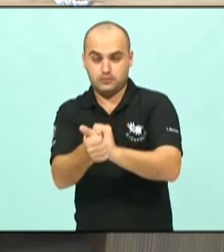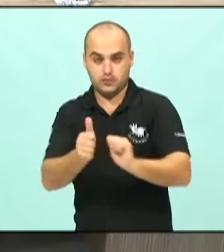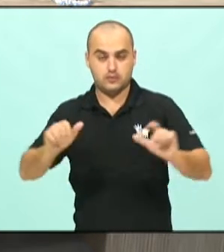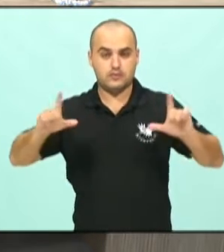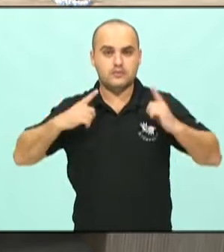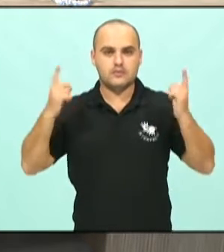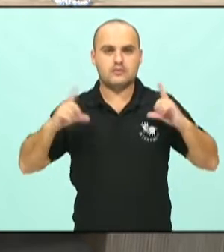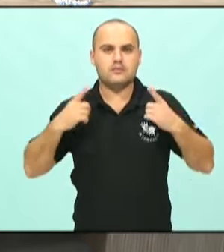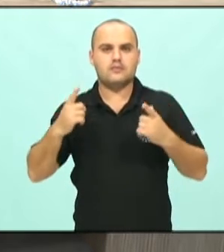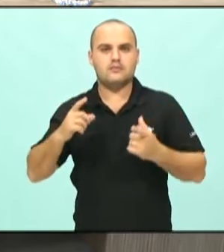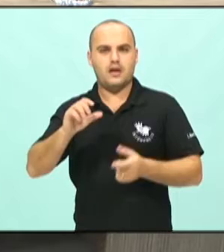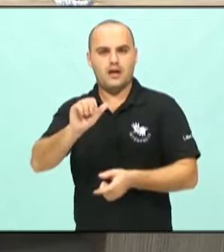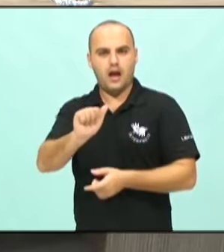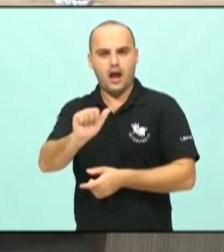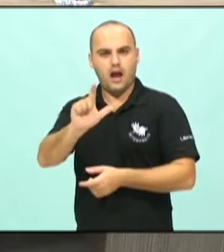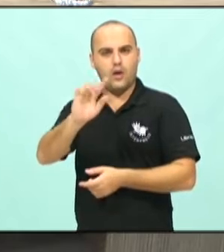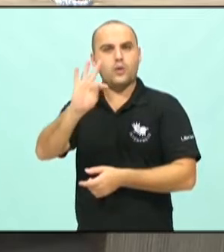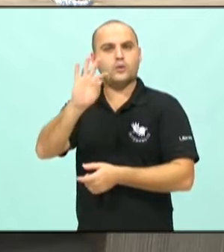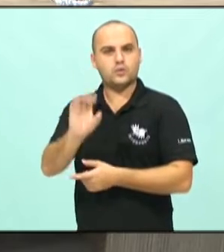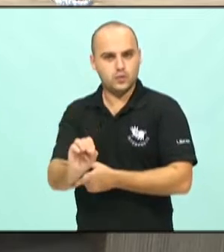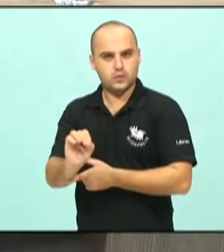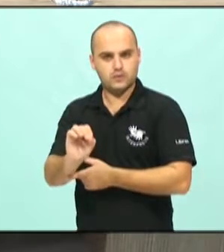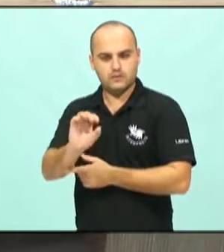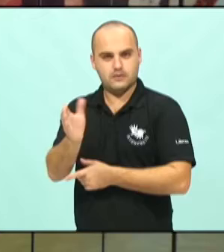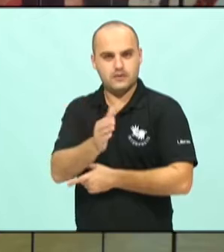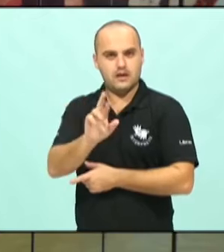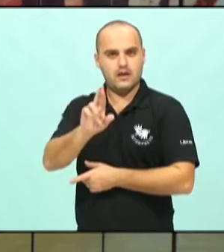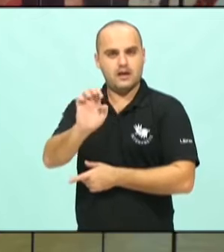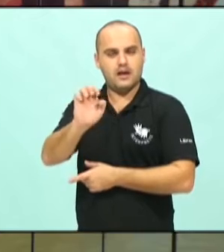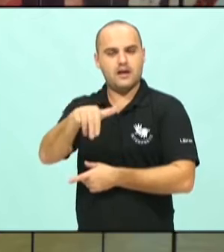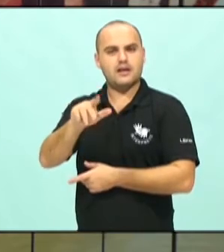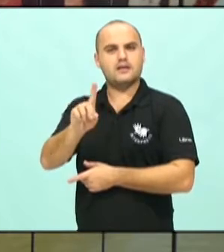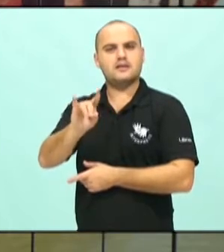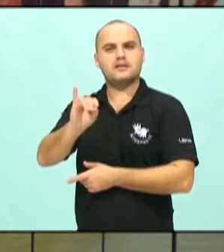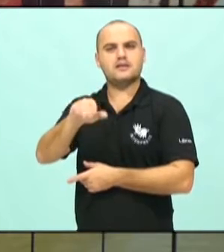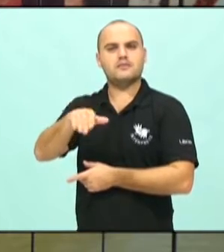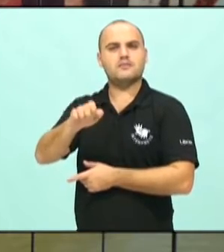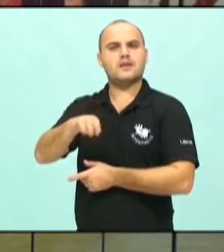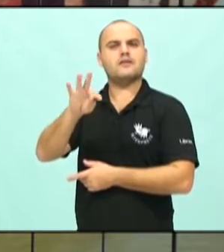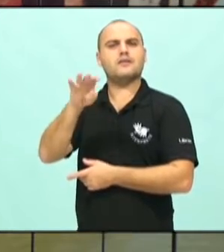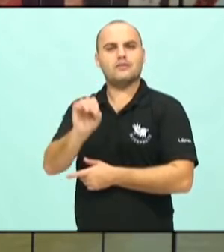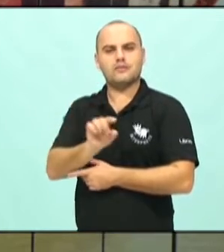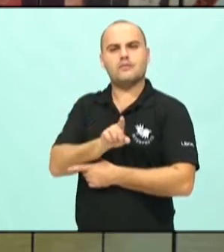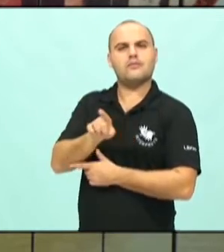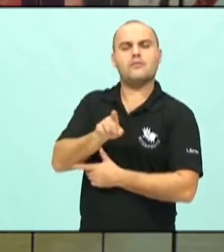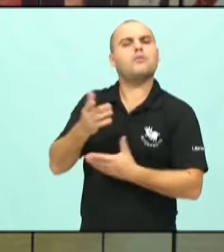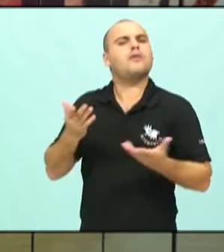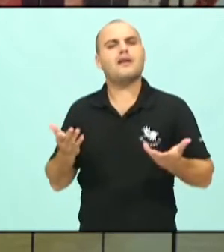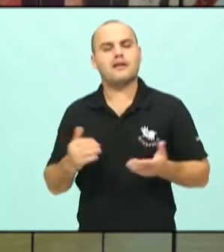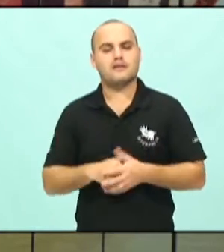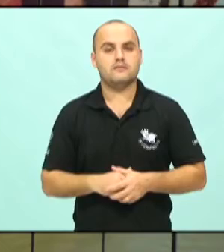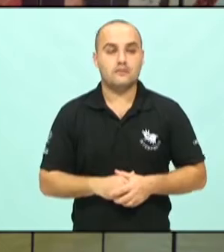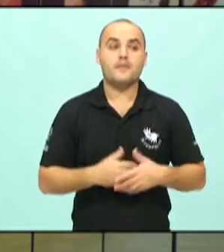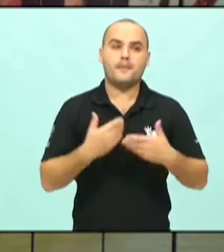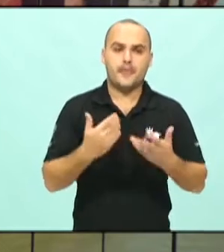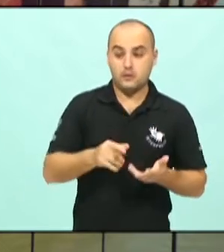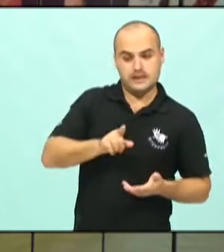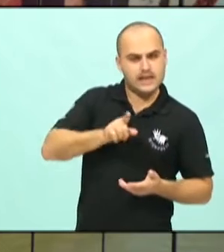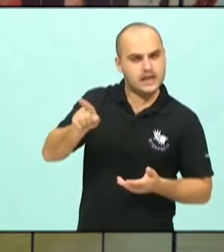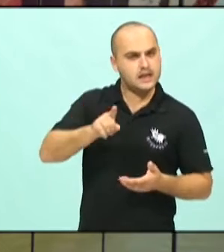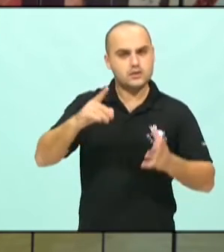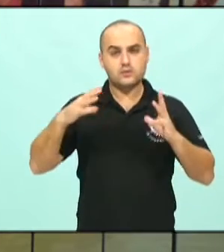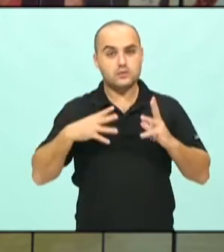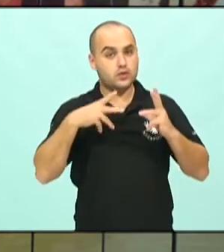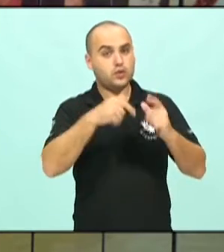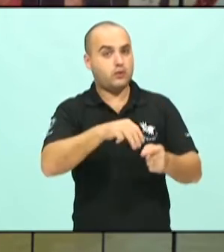no alto rendimento desportivo? O alto rendimento, ele é, em todos os municípios, tratado de uma